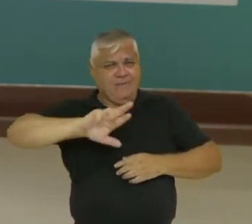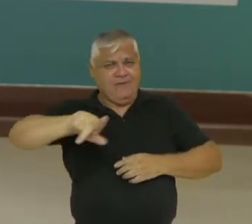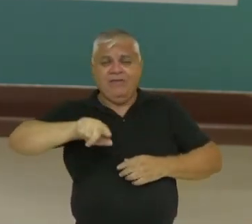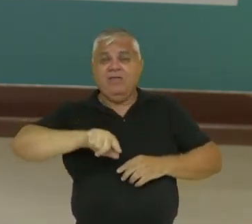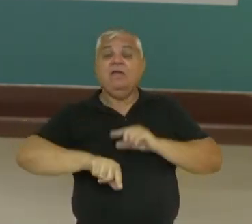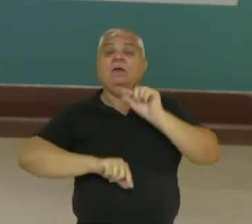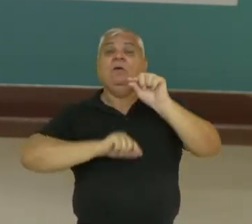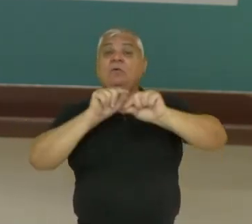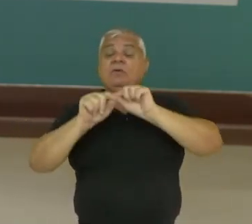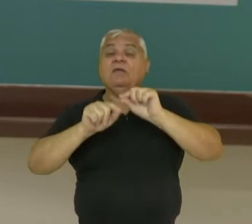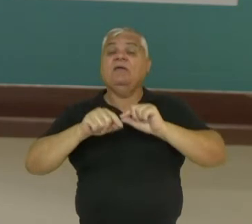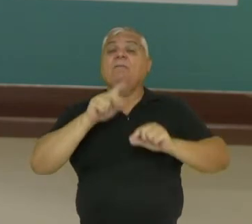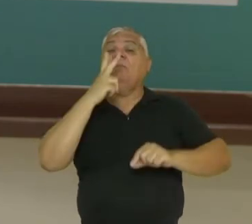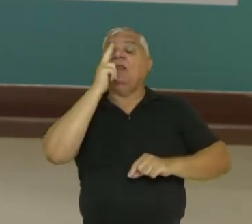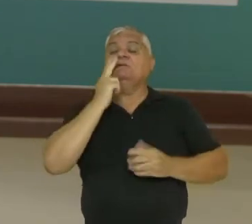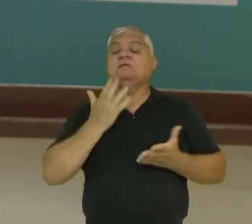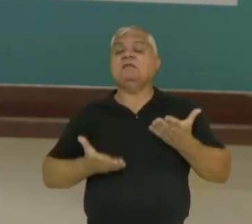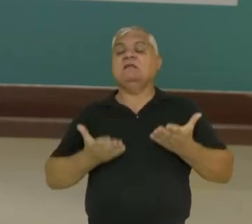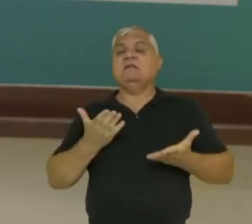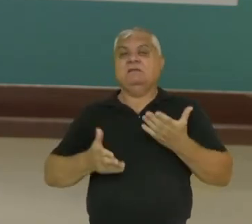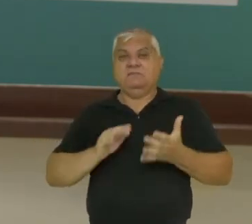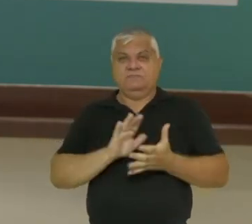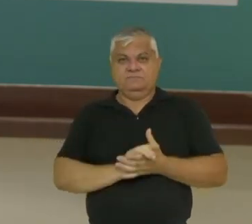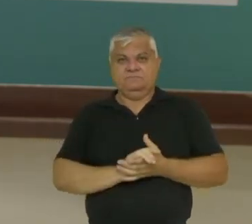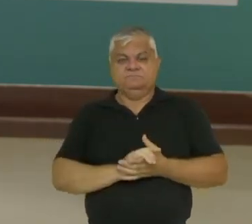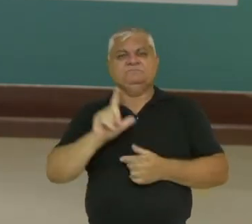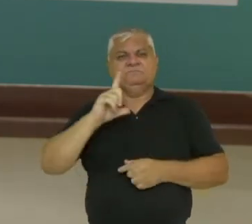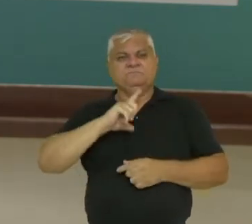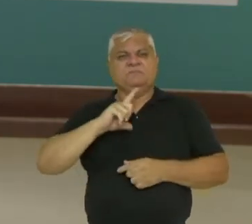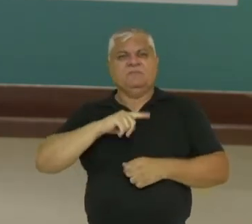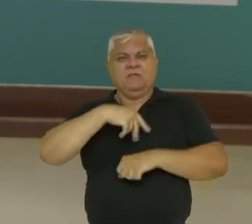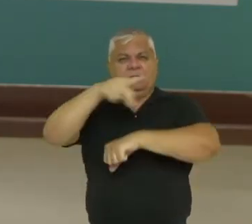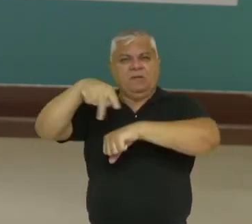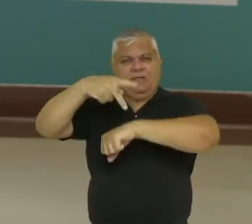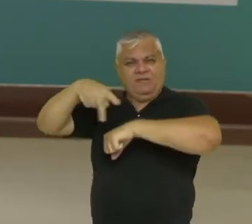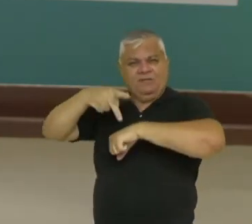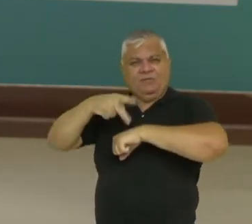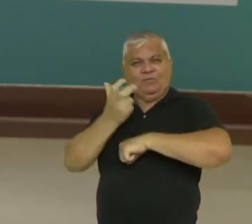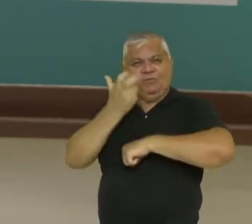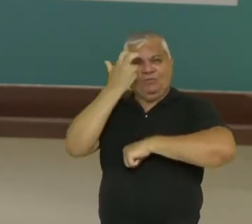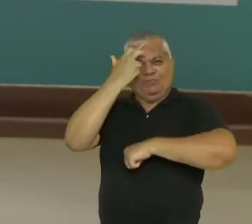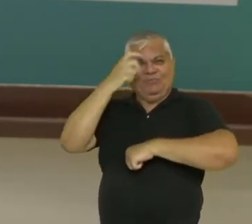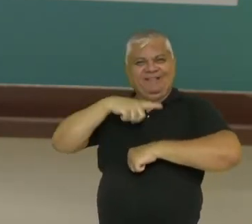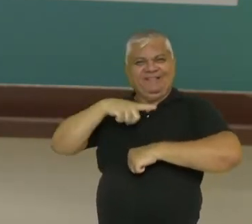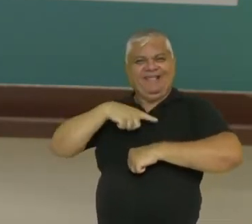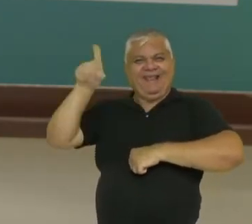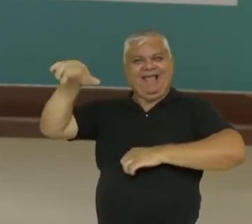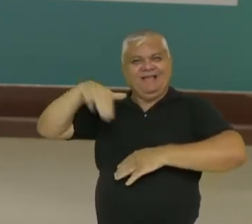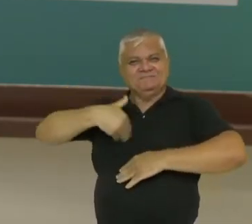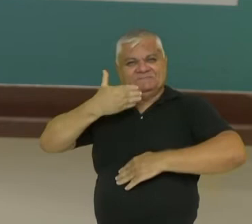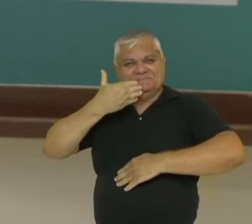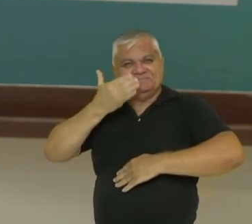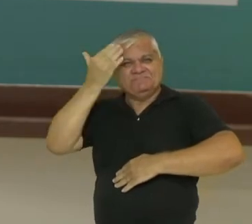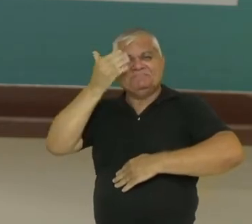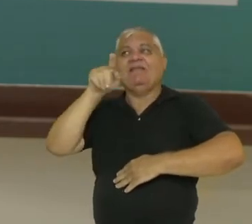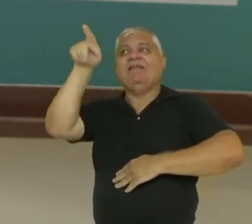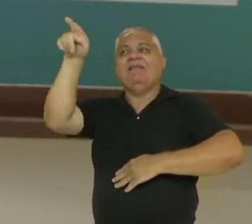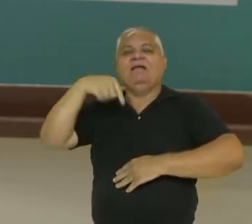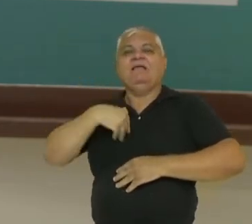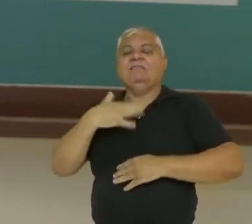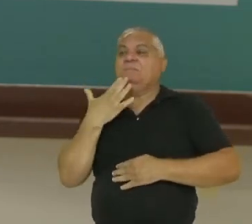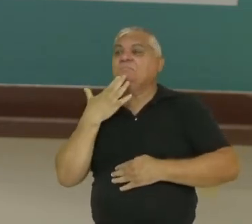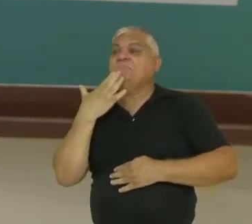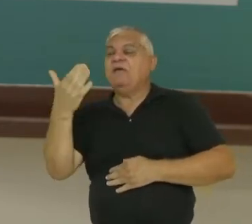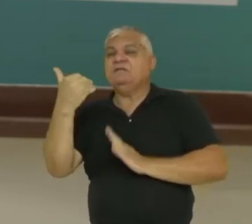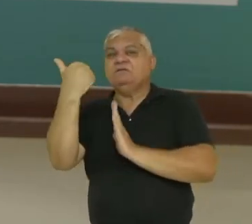assim, mas olha, o cartão ele tem que pagar uma taxa para a administradora do cartão. Chega lá, eu estou pagando em dinheiro, não